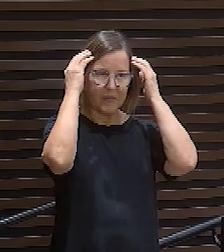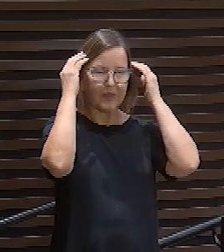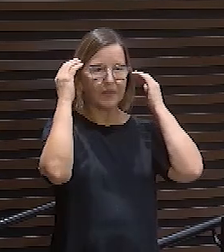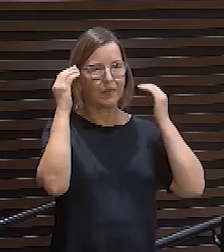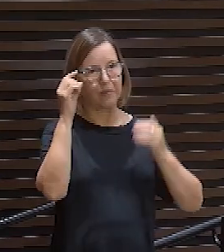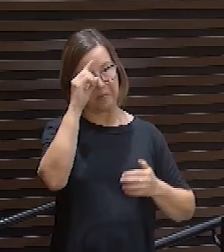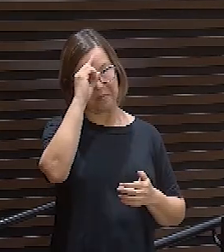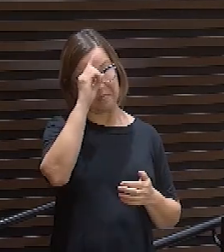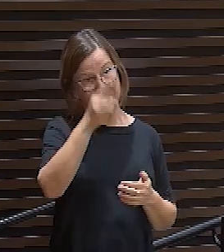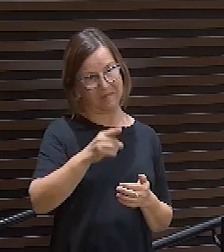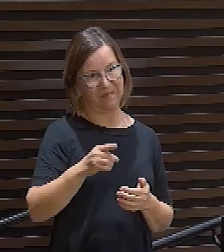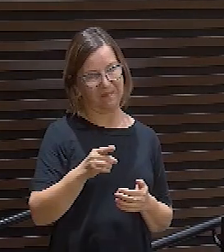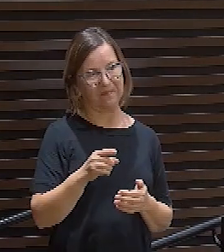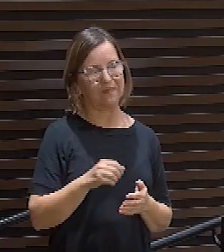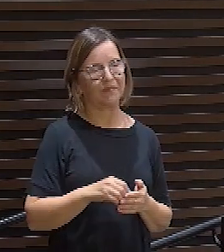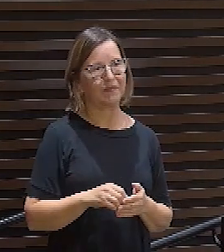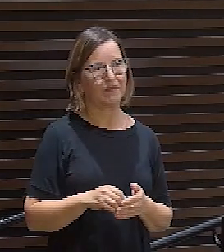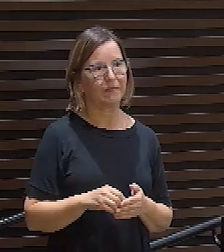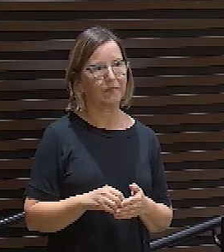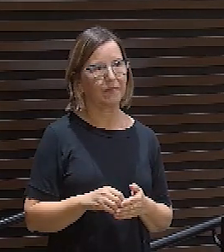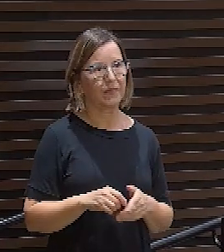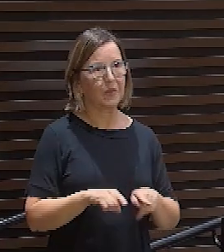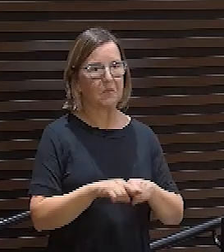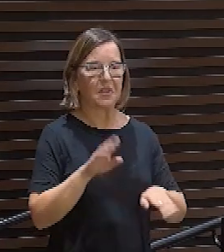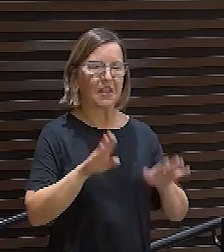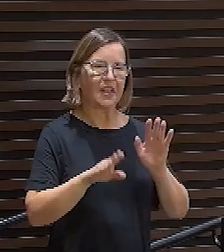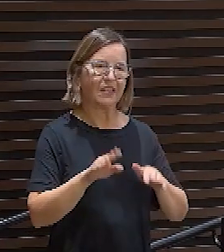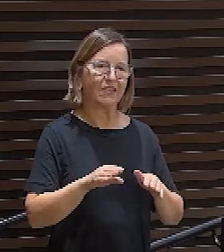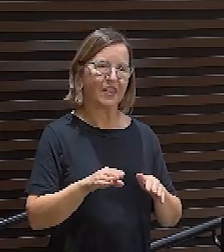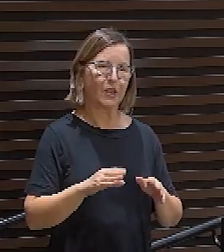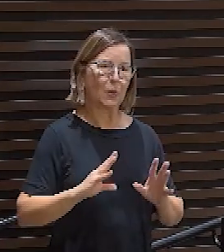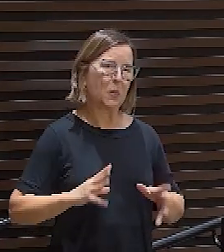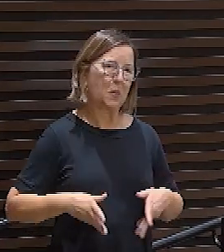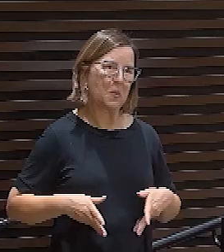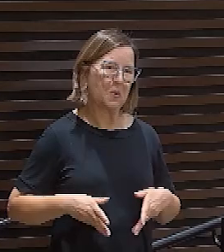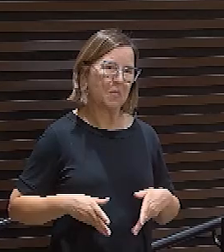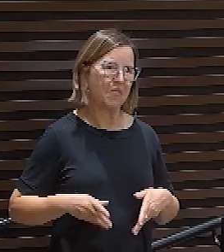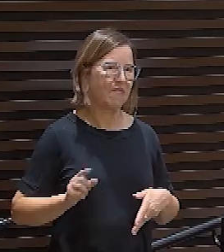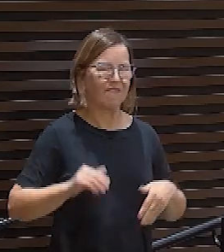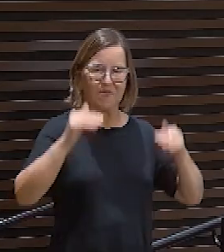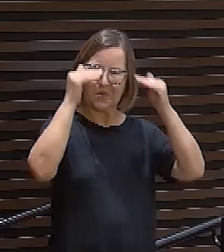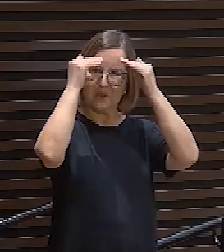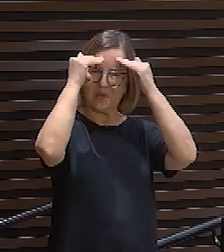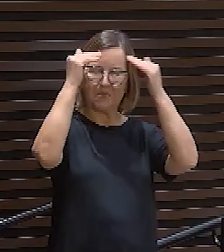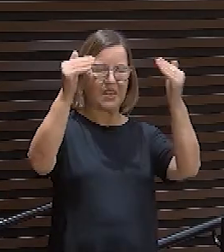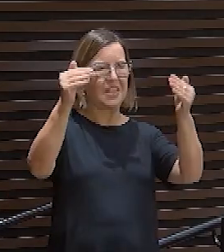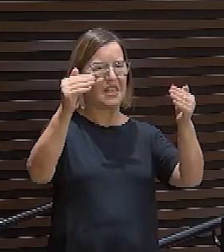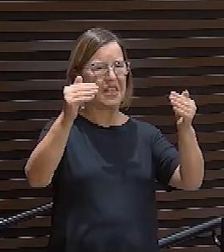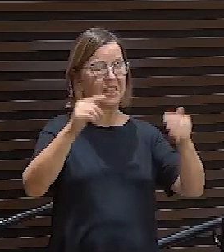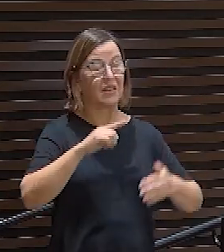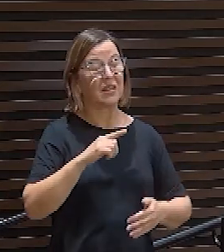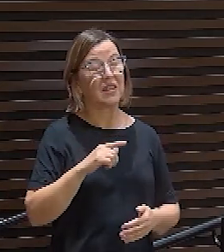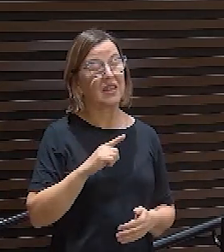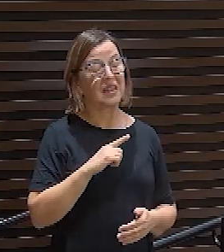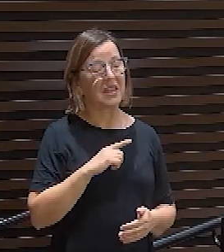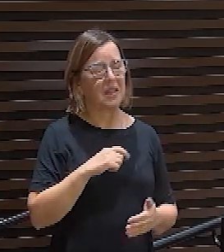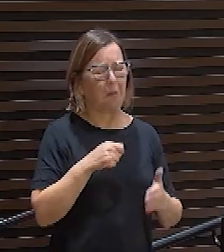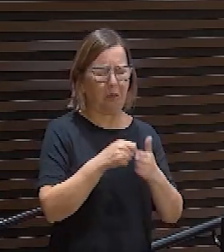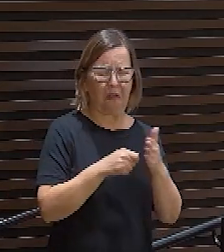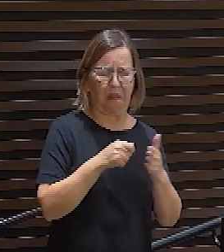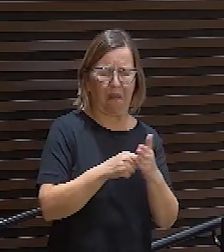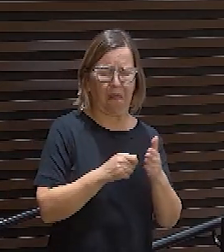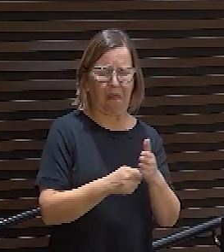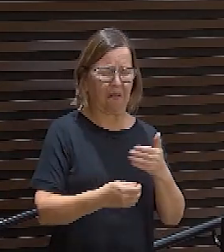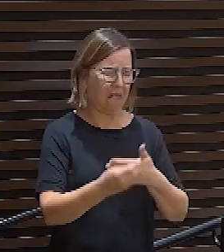Mas muitas vezes o corpo ele não funciona dessa forma. A gente tem lutas internas, nós temos o pecado dentro de